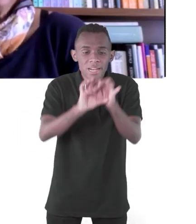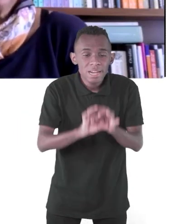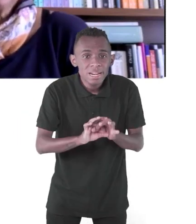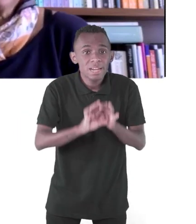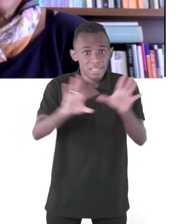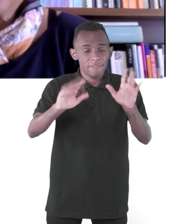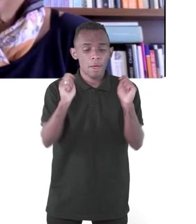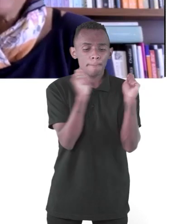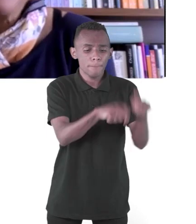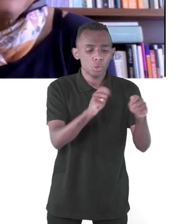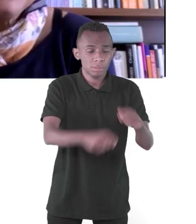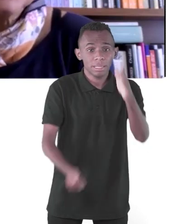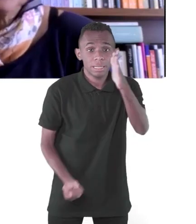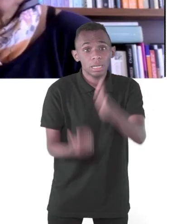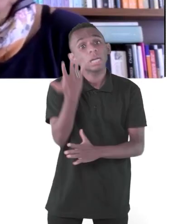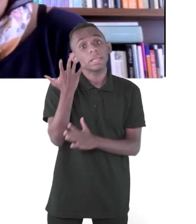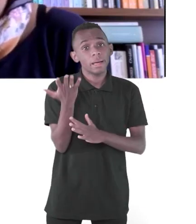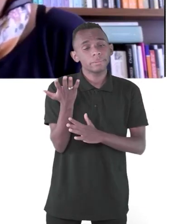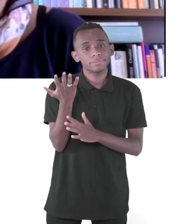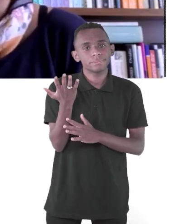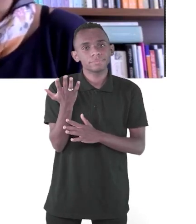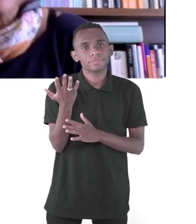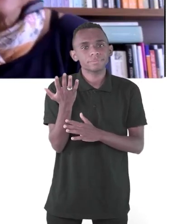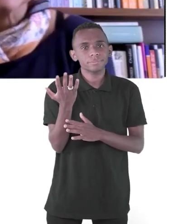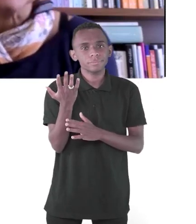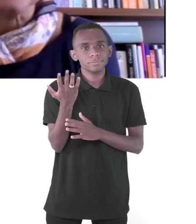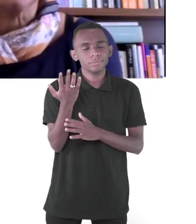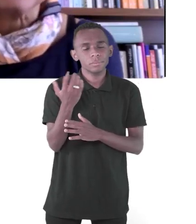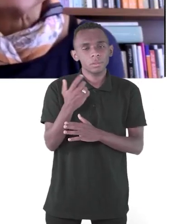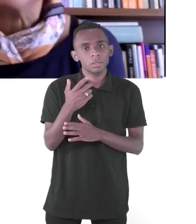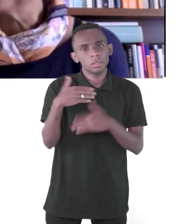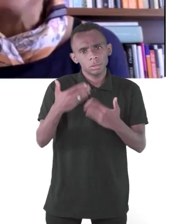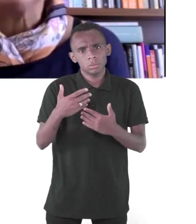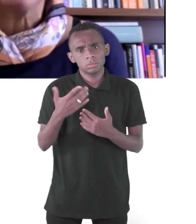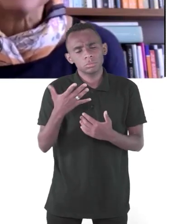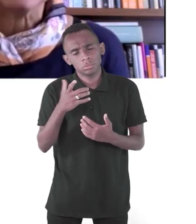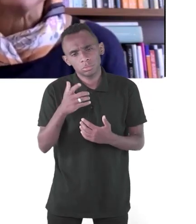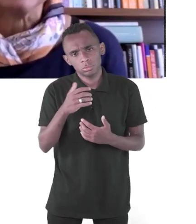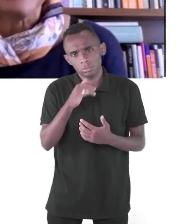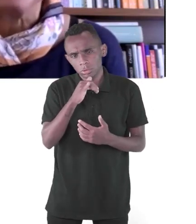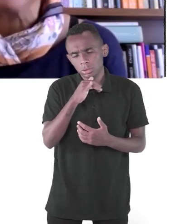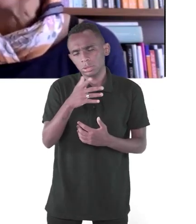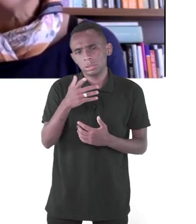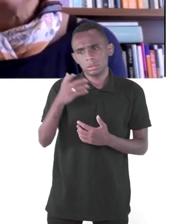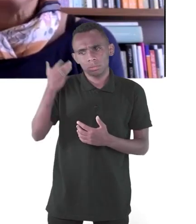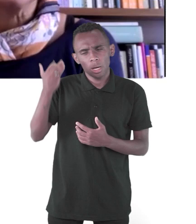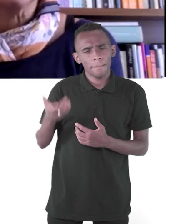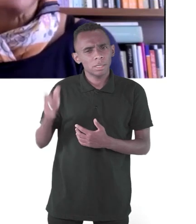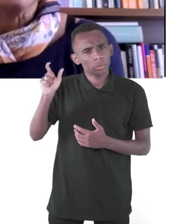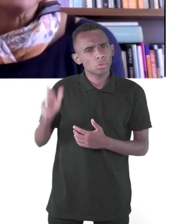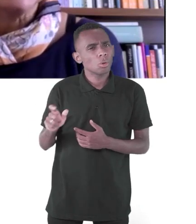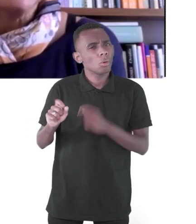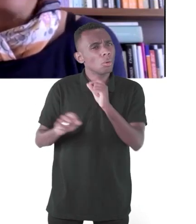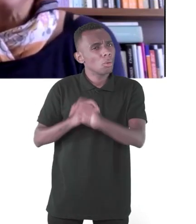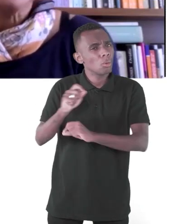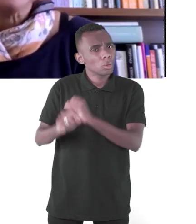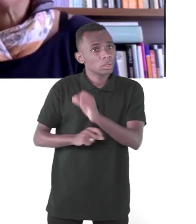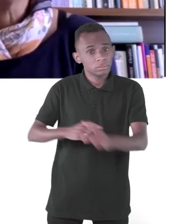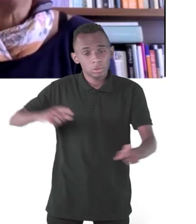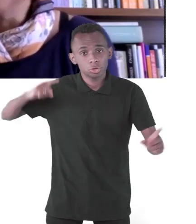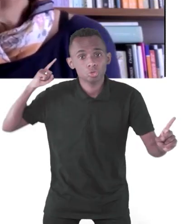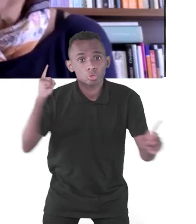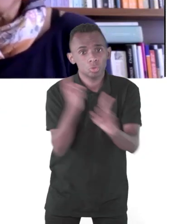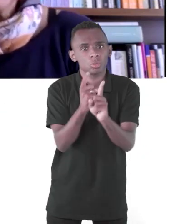sabe? Eu colocar a minha escuta atenta, como dizia Hermínio Belo de Carvalho, perguntado, né?